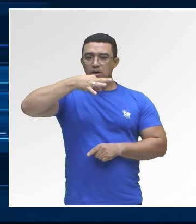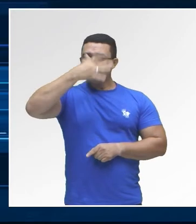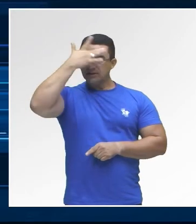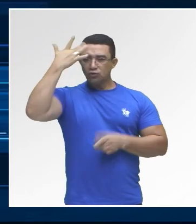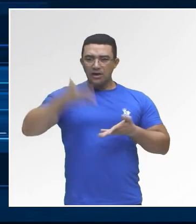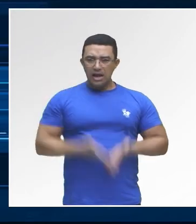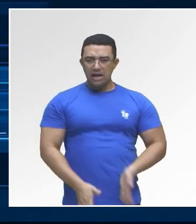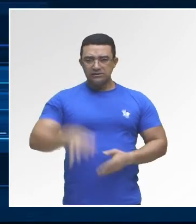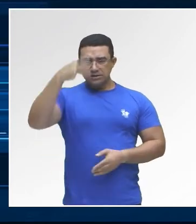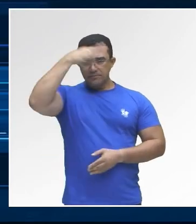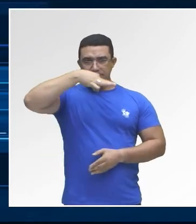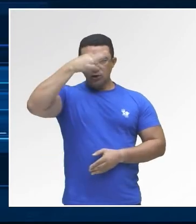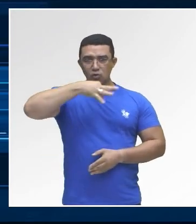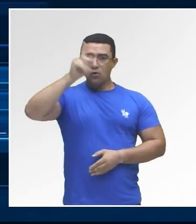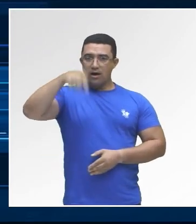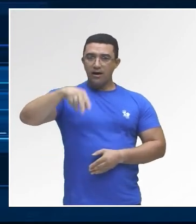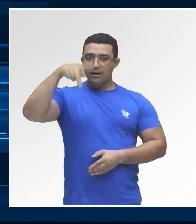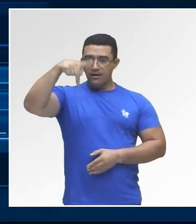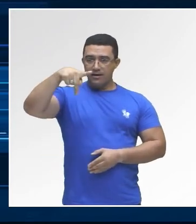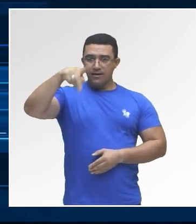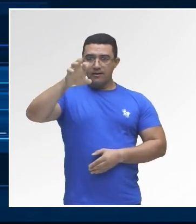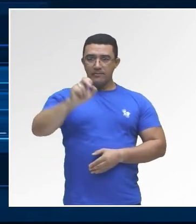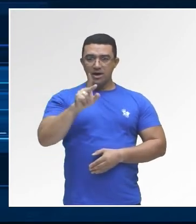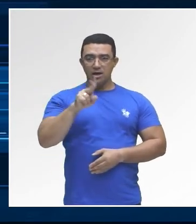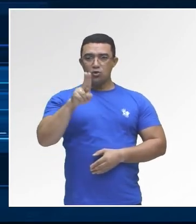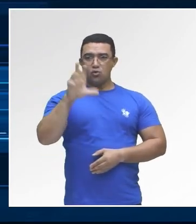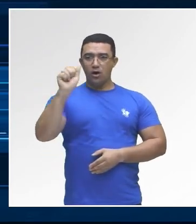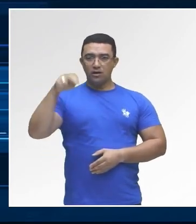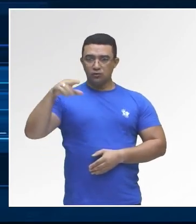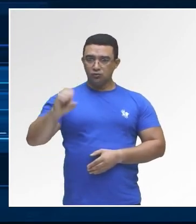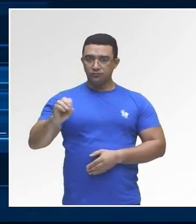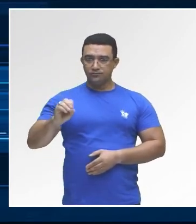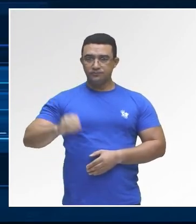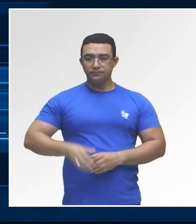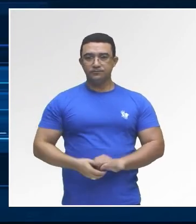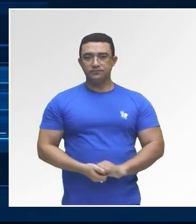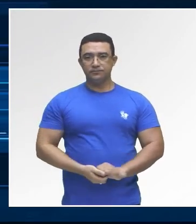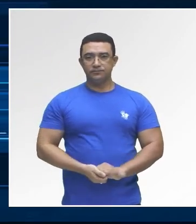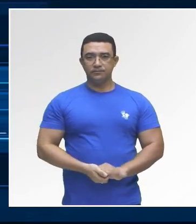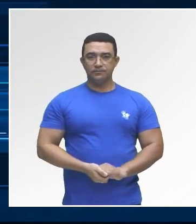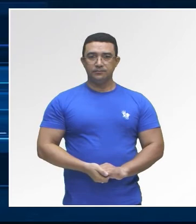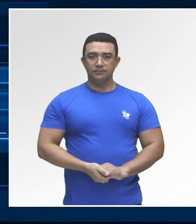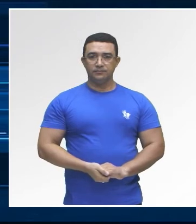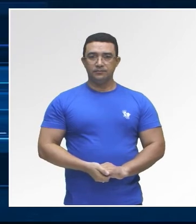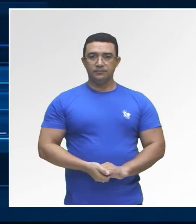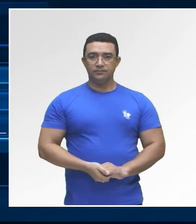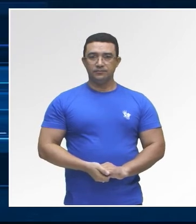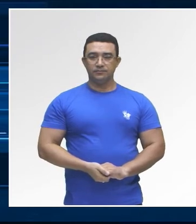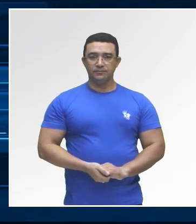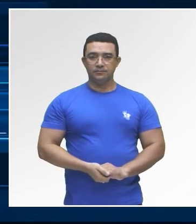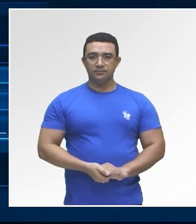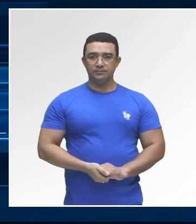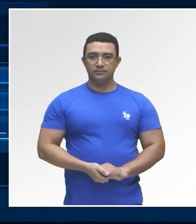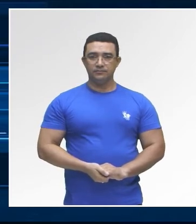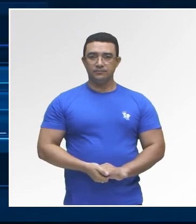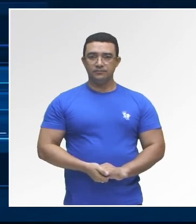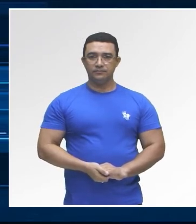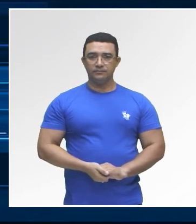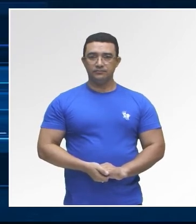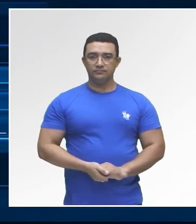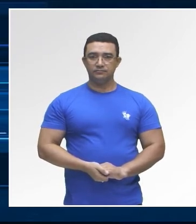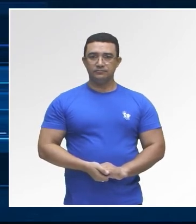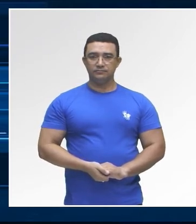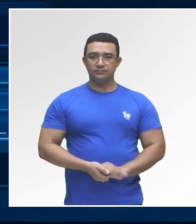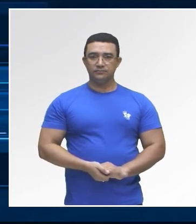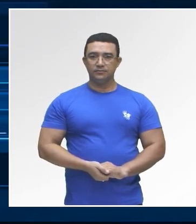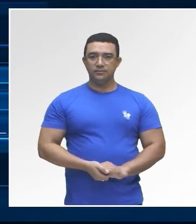Nacionalidade, Peruvian. Então aqui tem um V, não é? Peruvian, peruano ou peruana. Então,